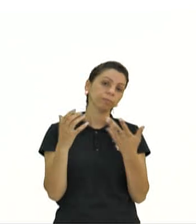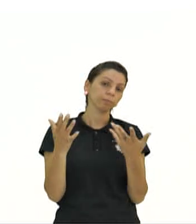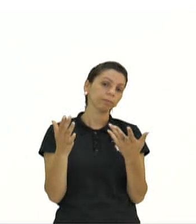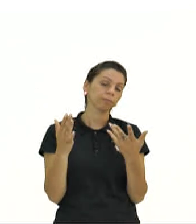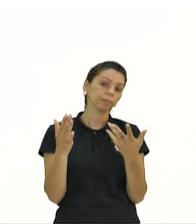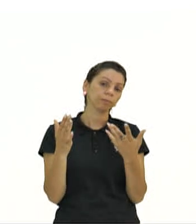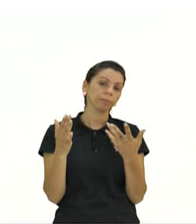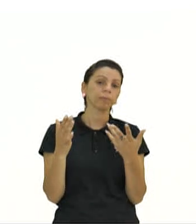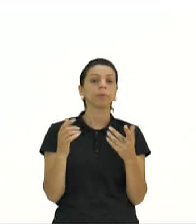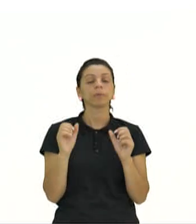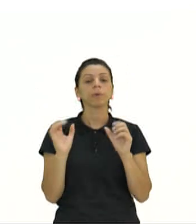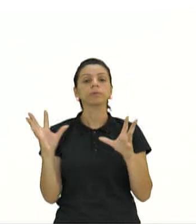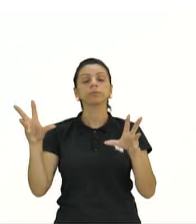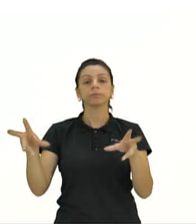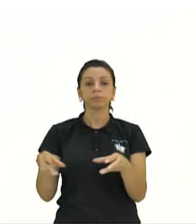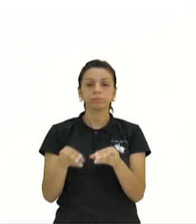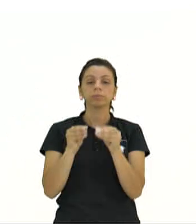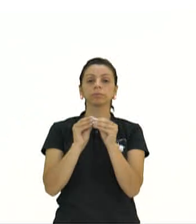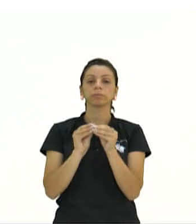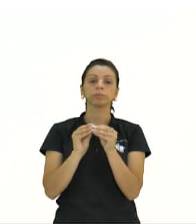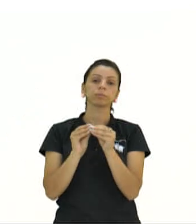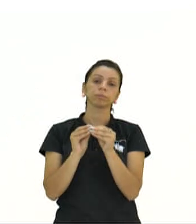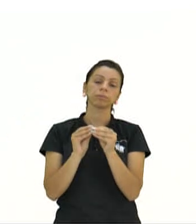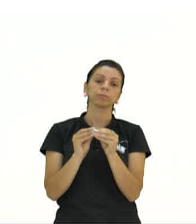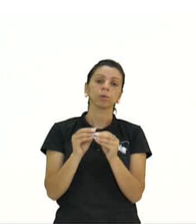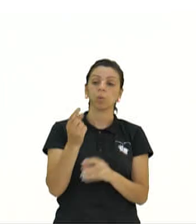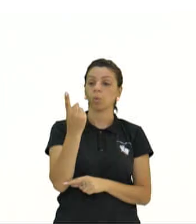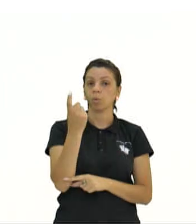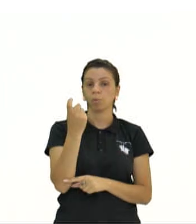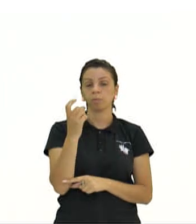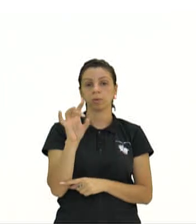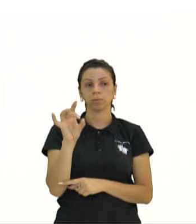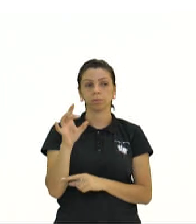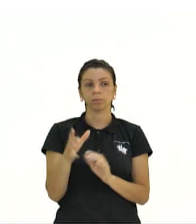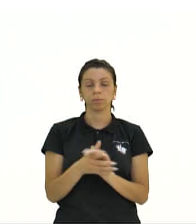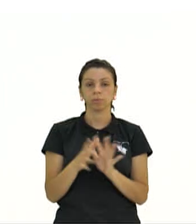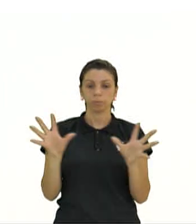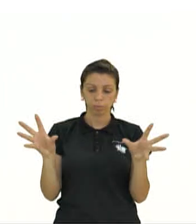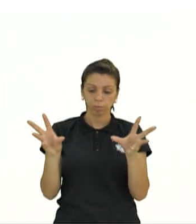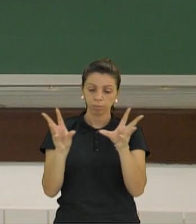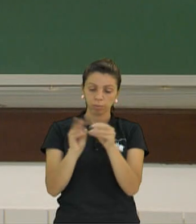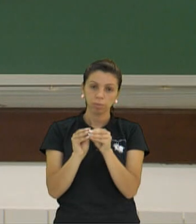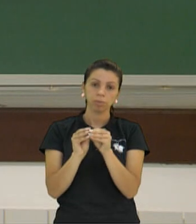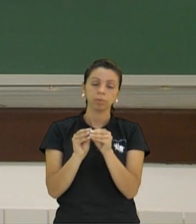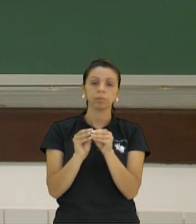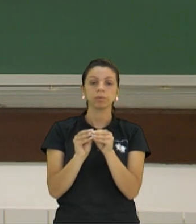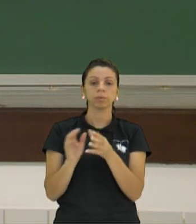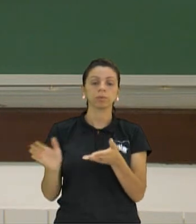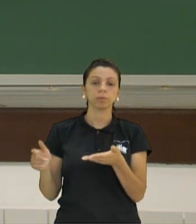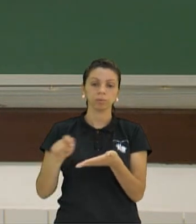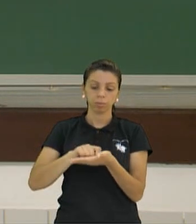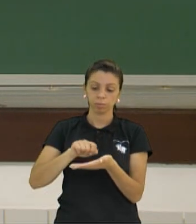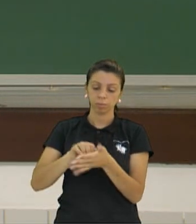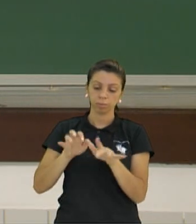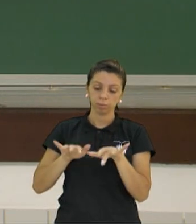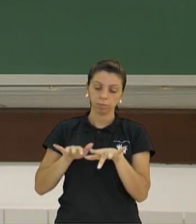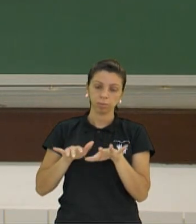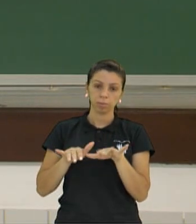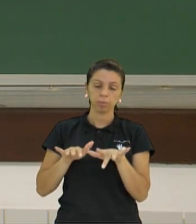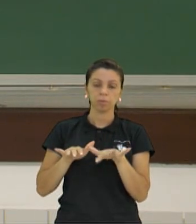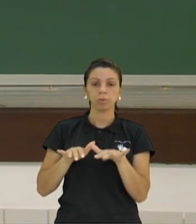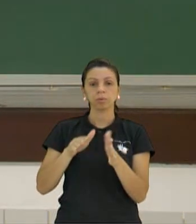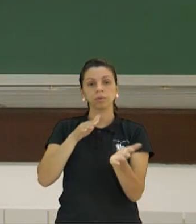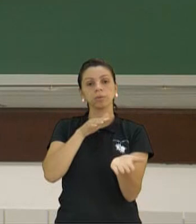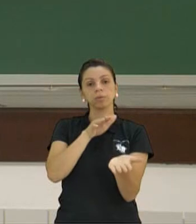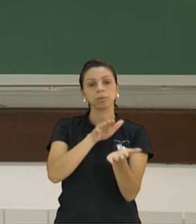possamos compilar tudo isso e fazer uma produção só. Compilem todos os verbetes da turma, digitem-nos e publiquem